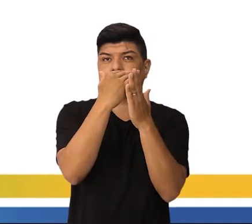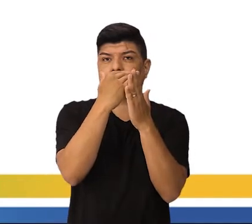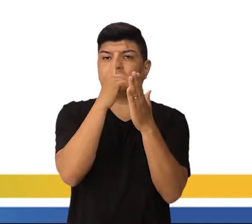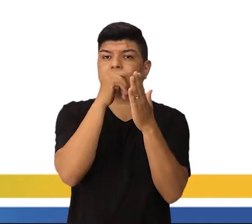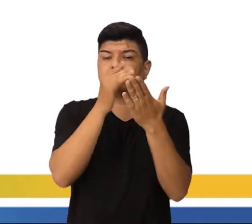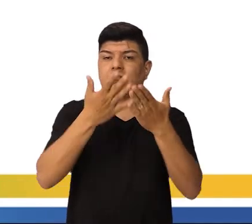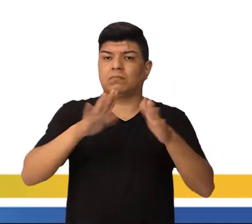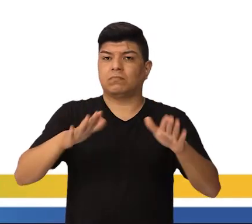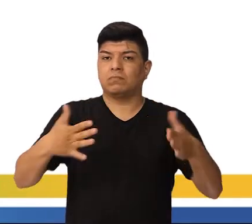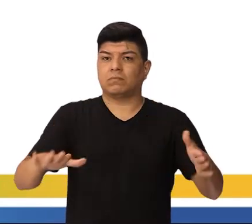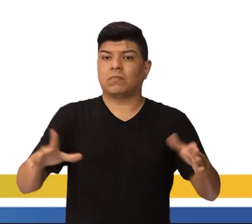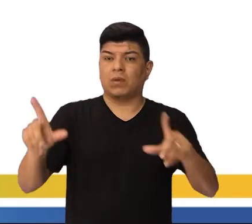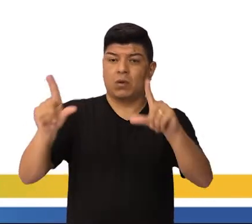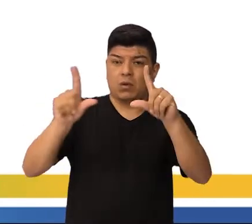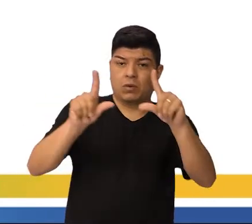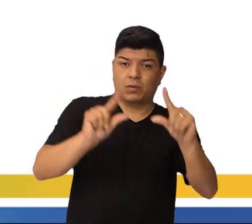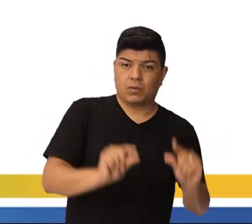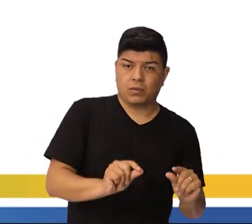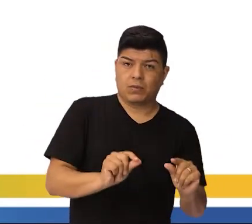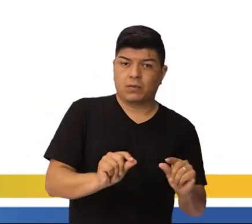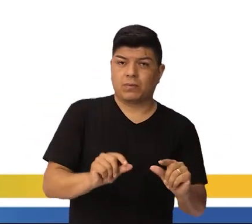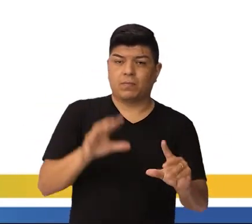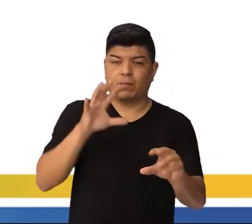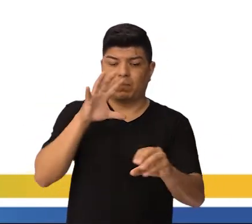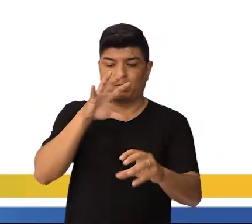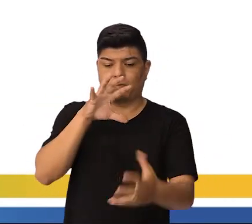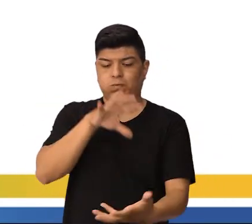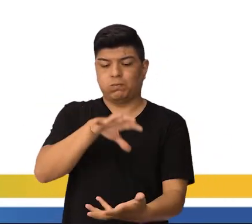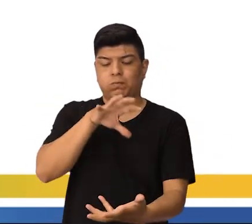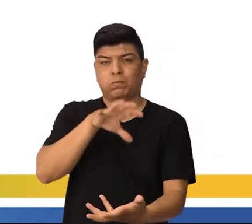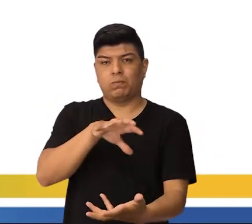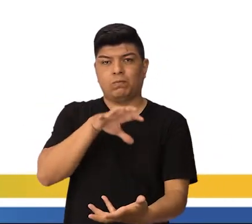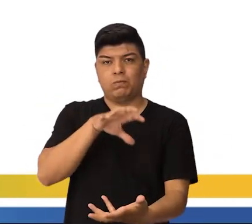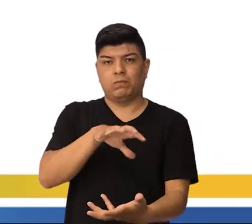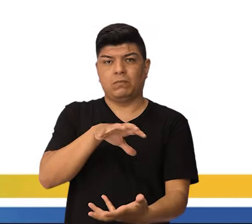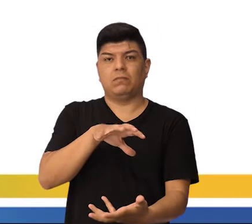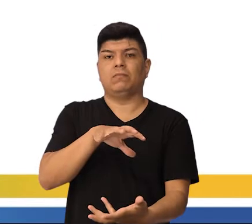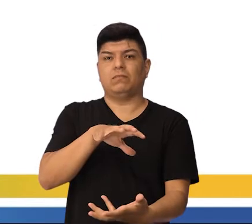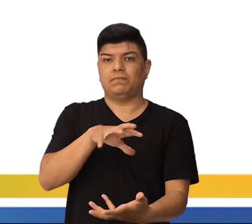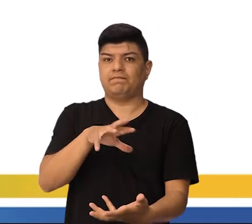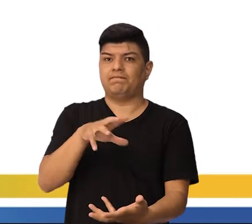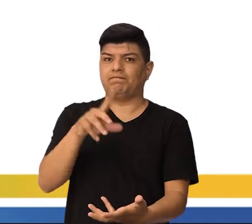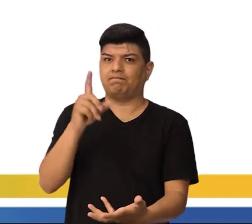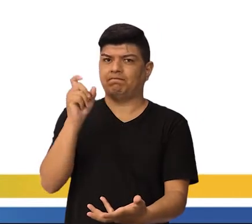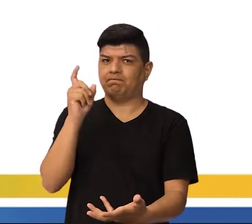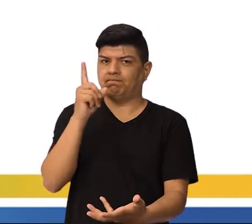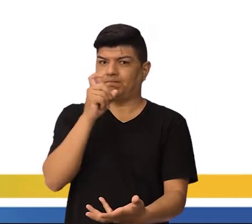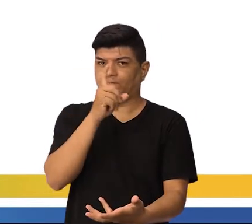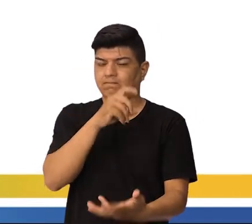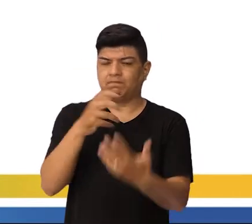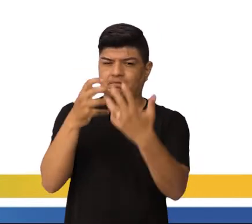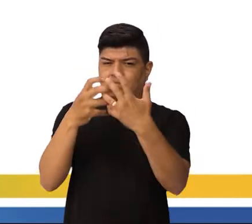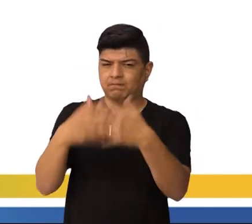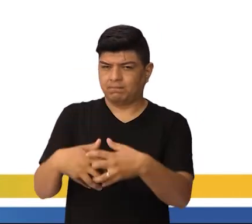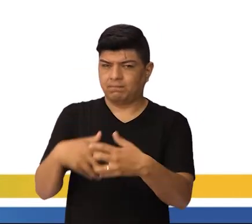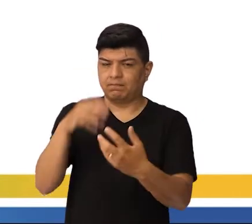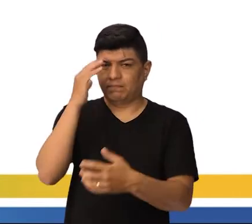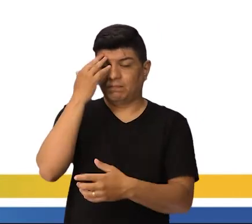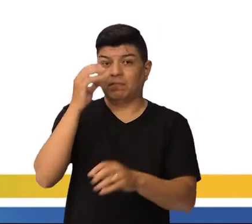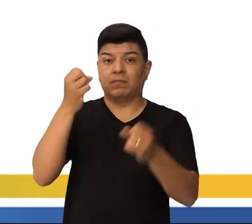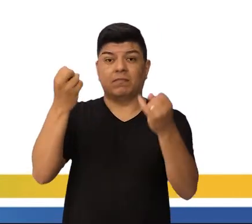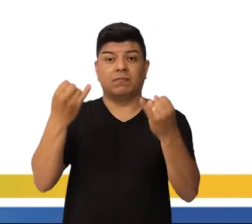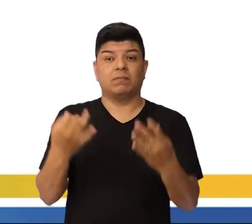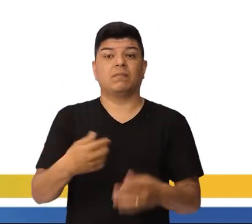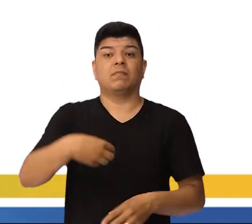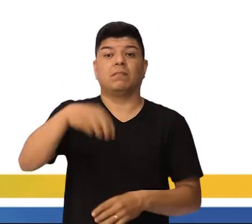mar, menor será a pressão atmosférica. É uma coisa assim meio estranha de se entender. Agora, o que vai explicar isso